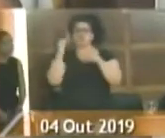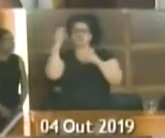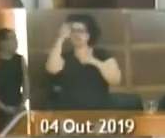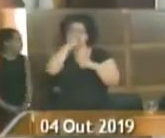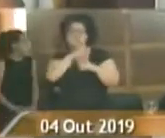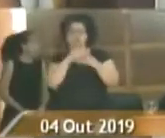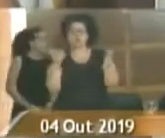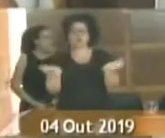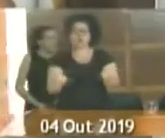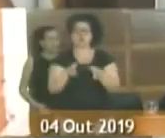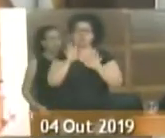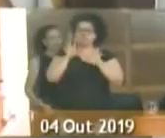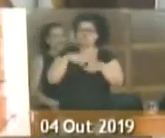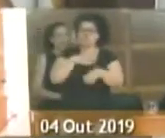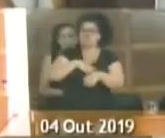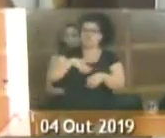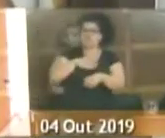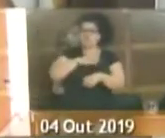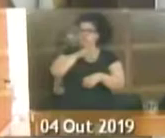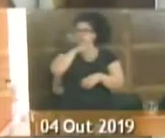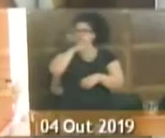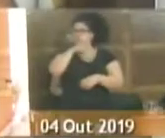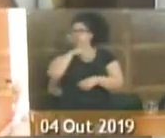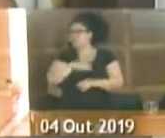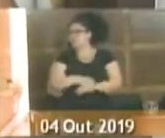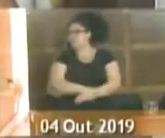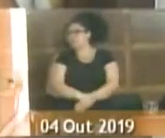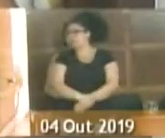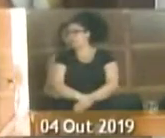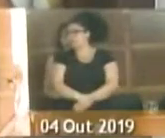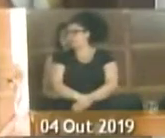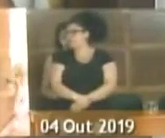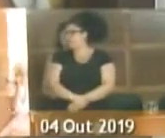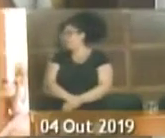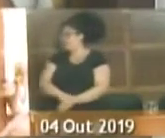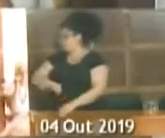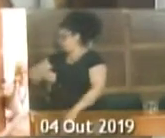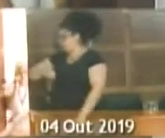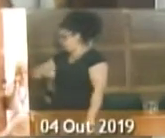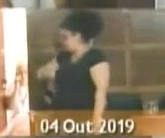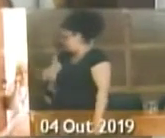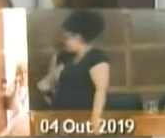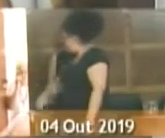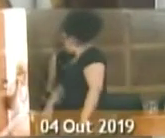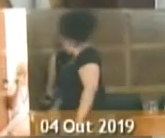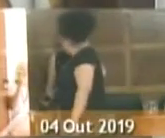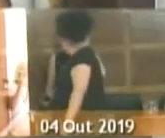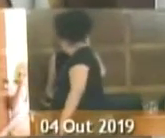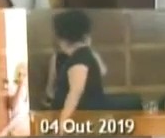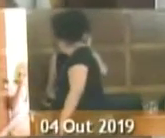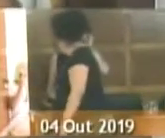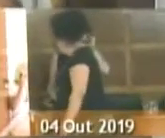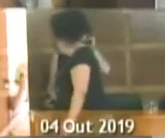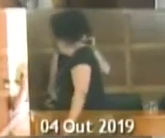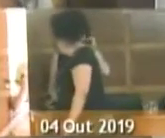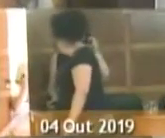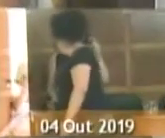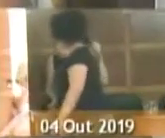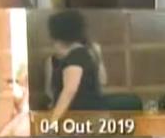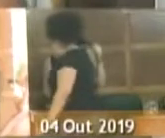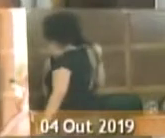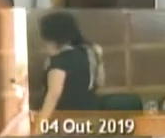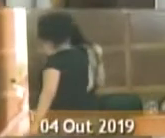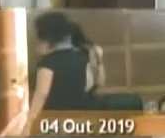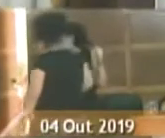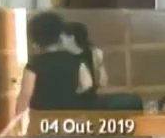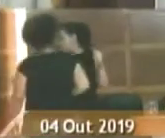isso. Hoje em dia, o bem-estar animal está aí, está funcionando, muitas coisas já foram realizadas. Tá?